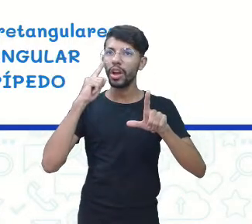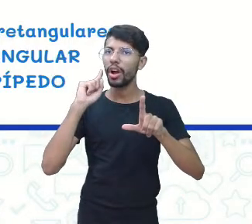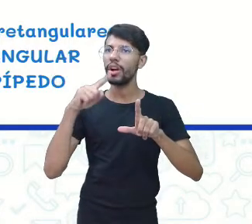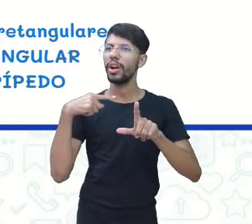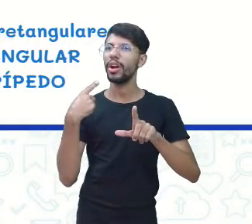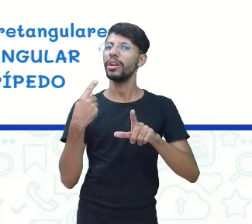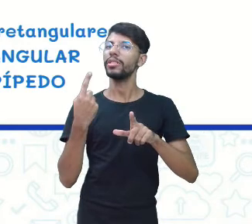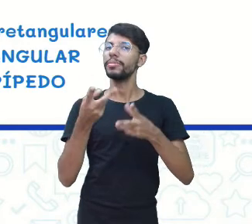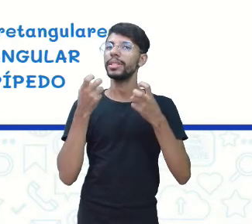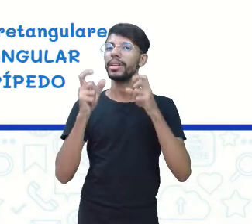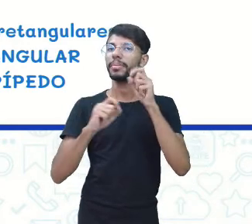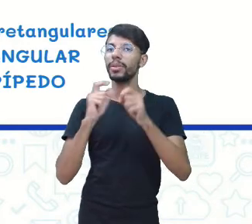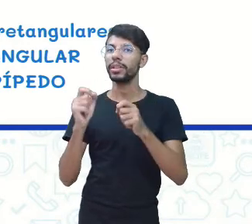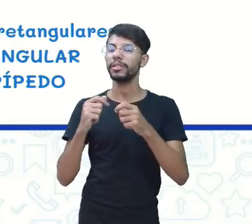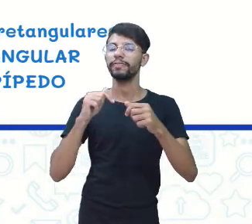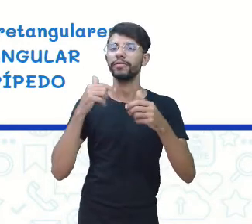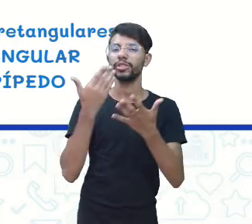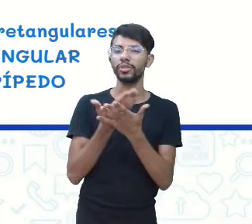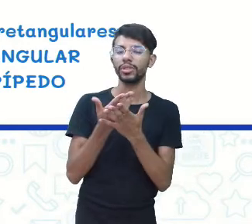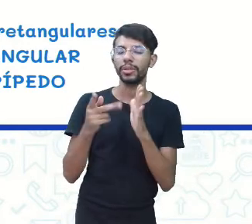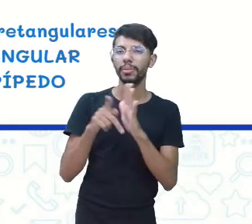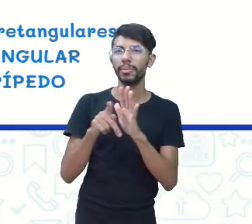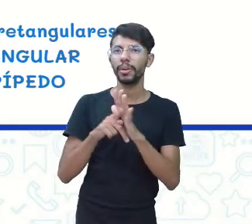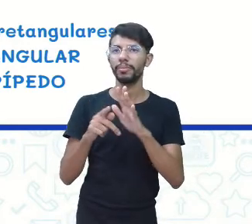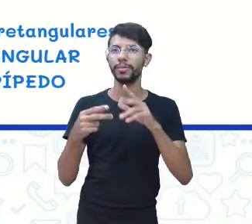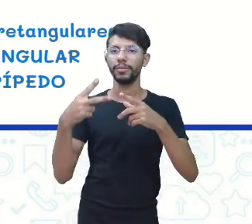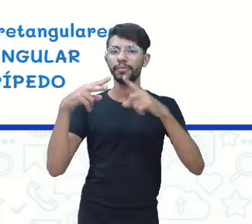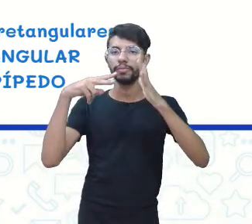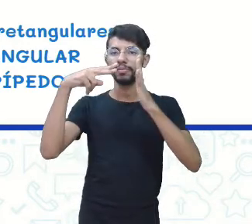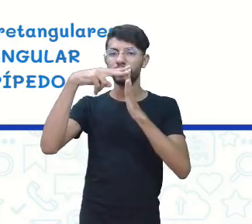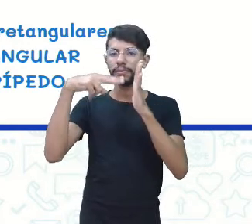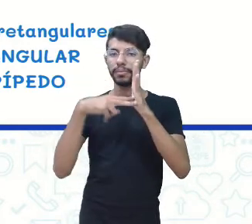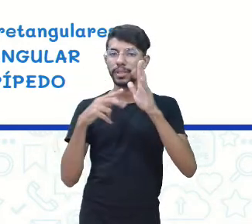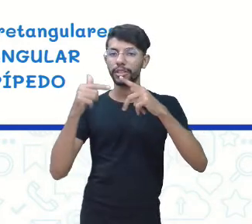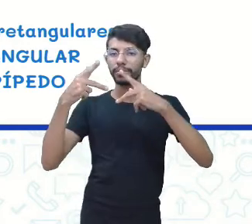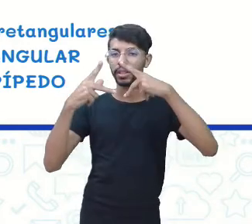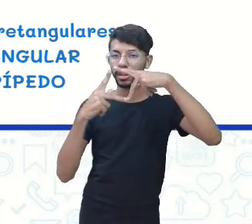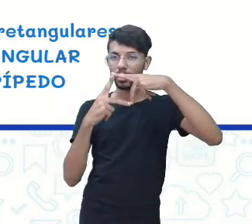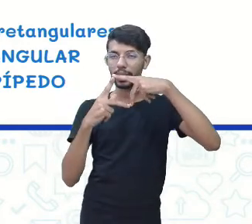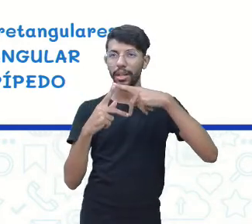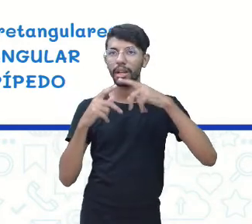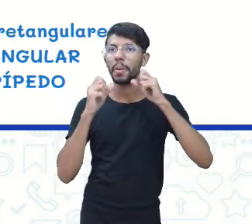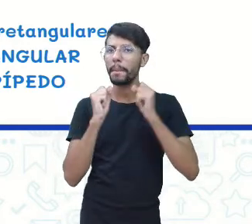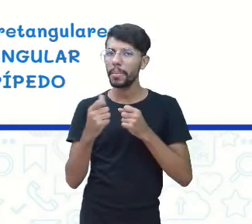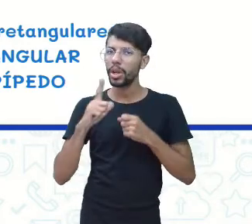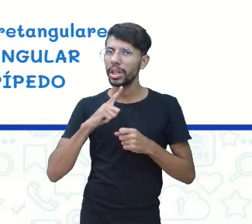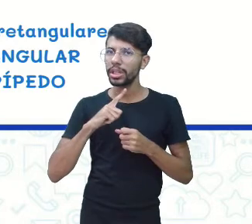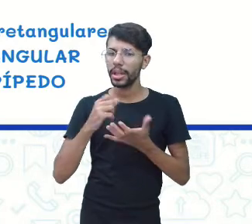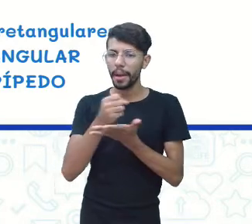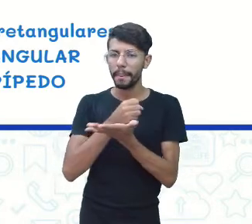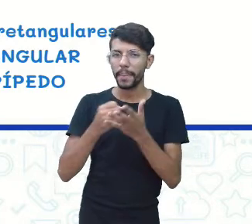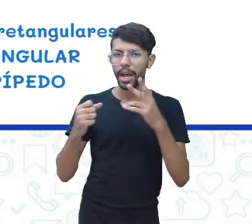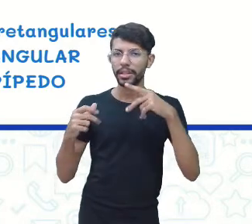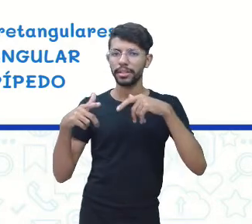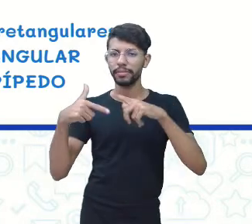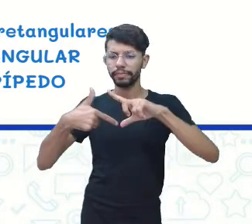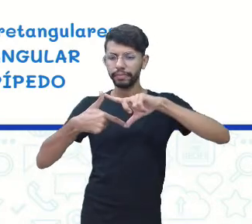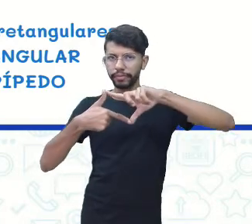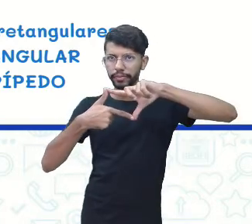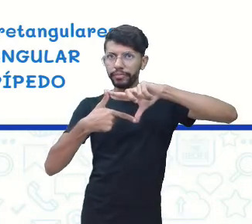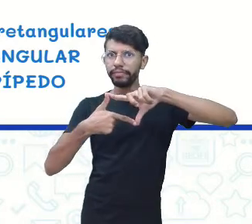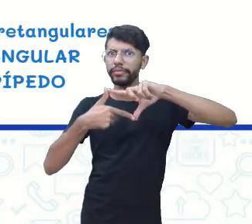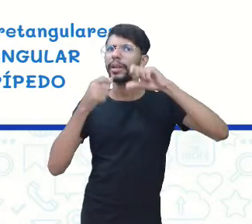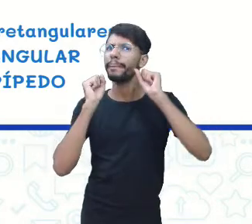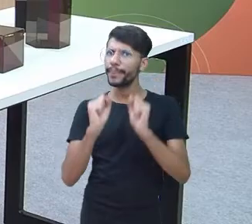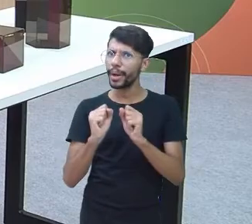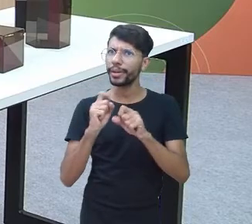prisma aqui do meio, quando eu estou dizendo prisma quadrangular, ele poderia ter base retângulo? Poderia. E se todas as bases, né, todas